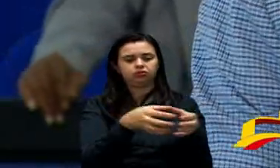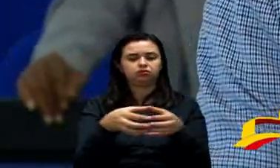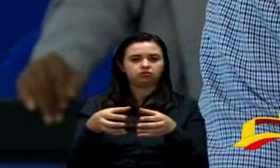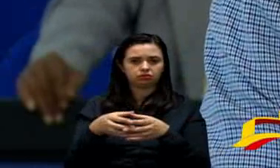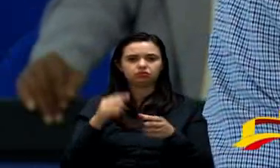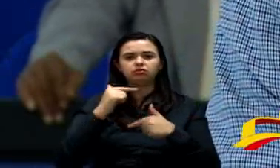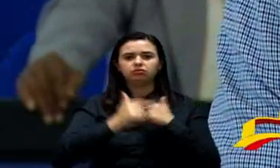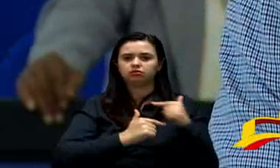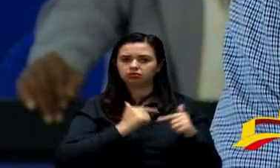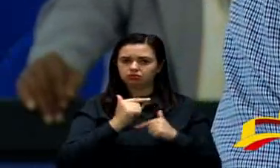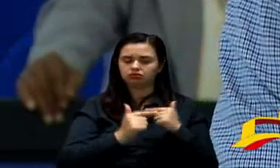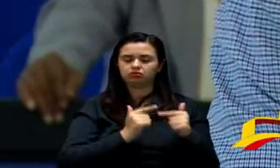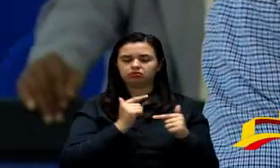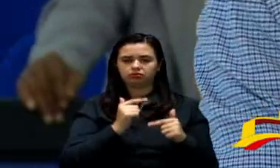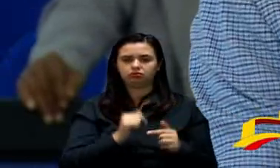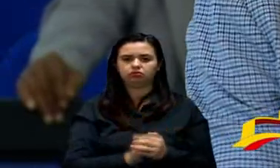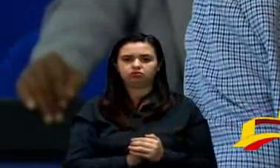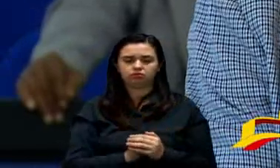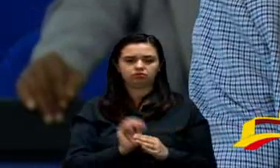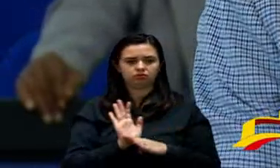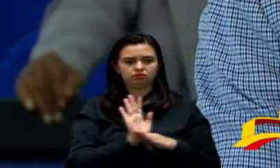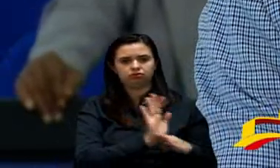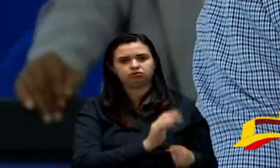foi aprovado em requerimento agora,